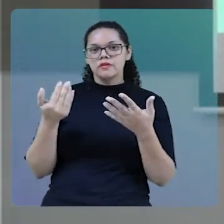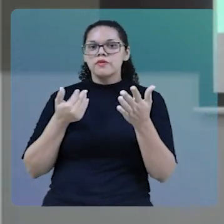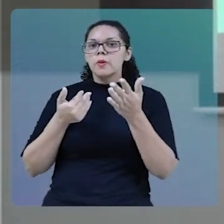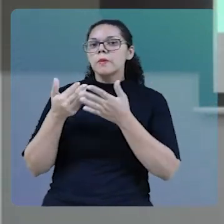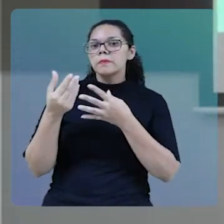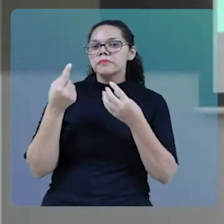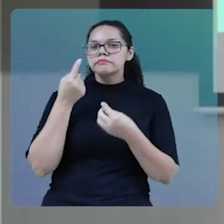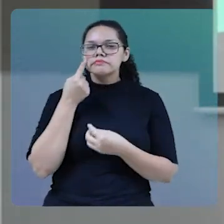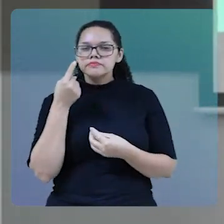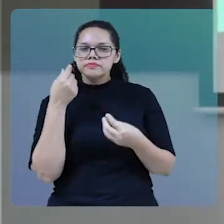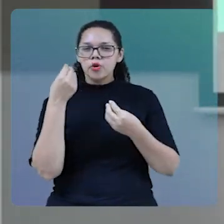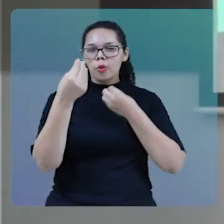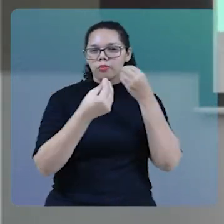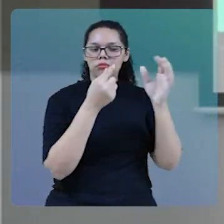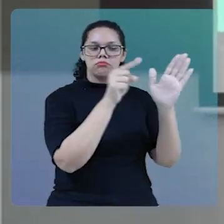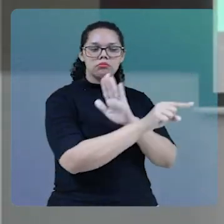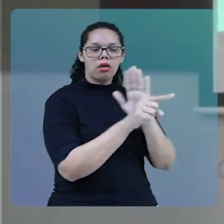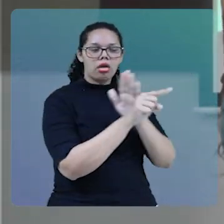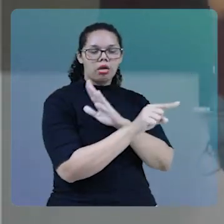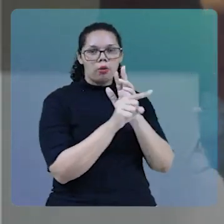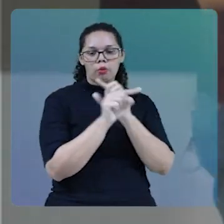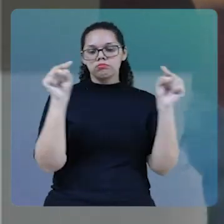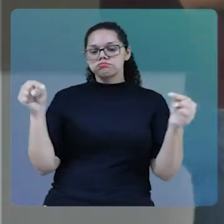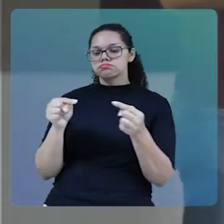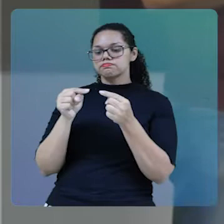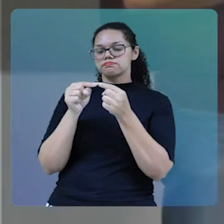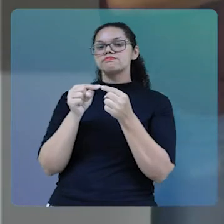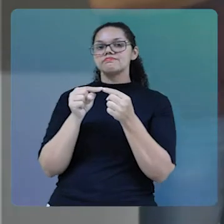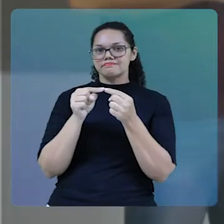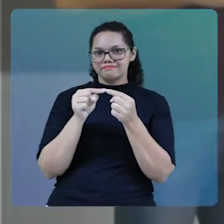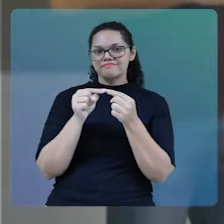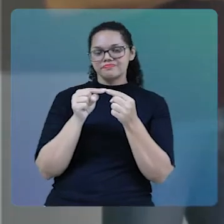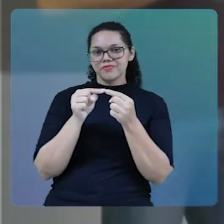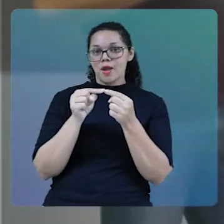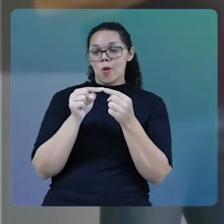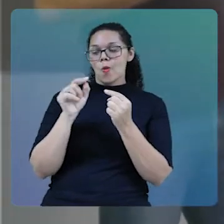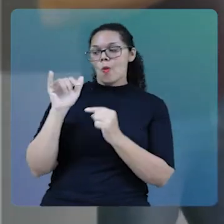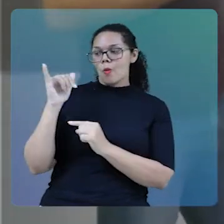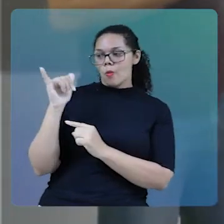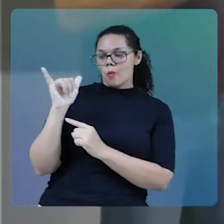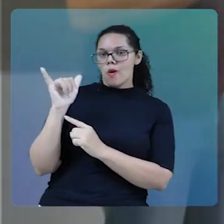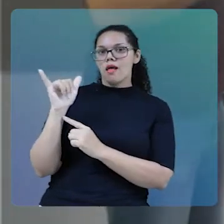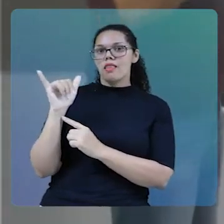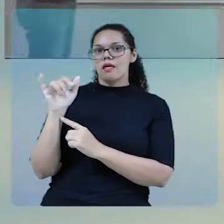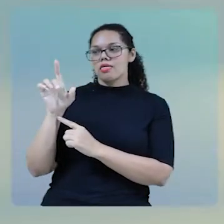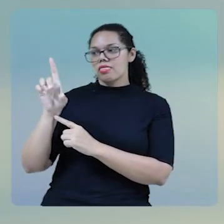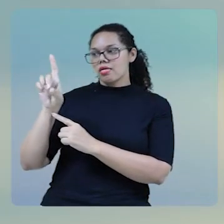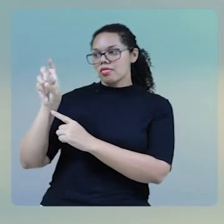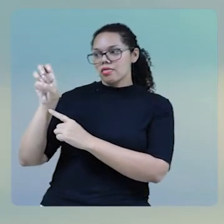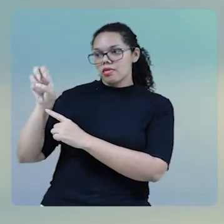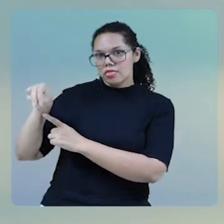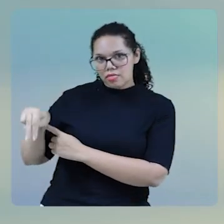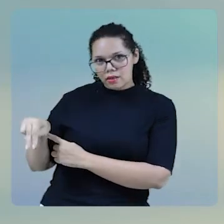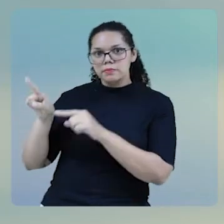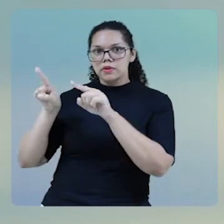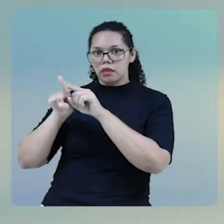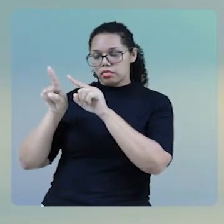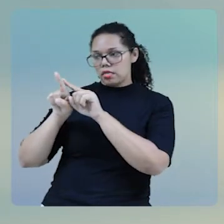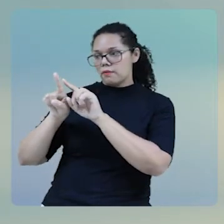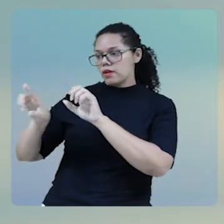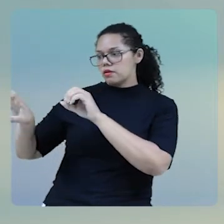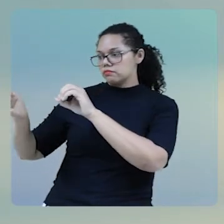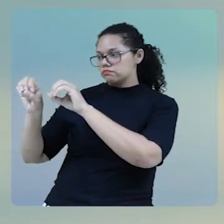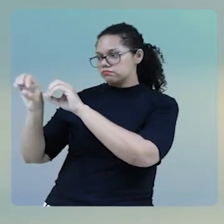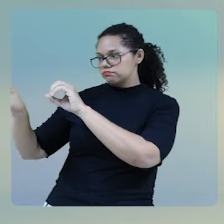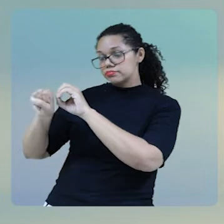aí justamente fazendo questões que estão relacionadas, tá, com a eletrodinâmica e o magnetismo em si. Tá bom, pessoal? Vamos ler aqui uma